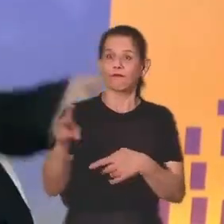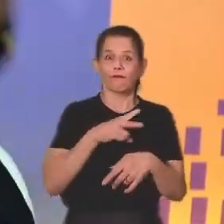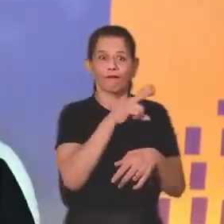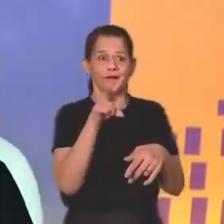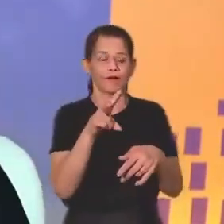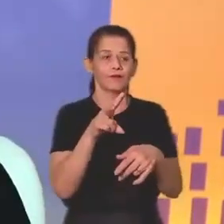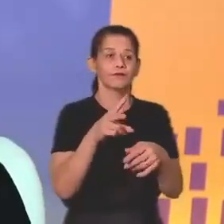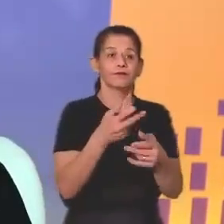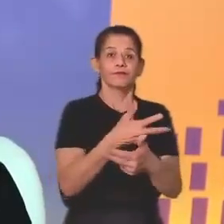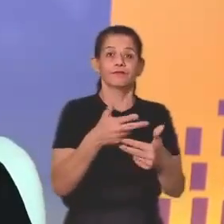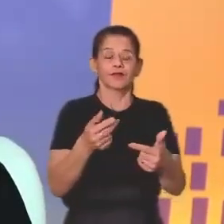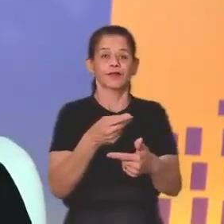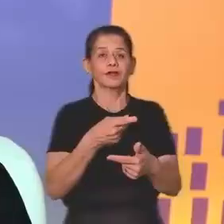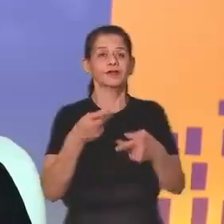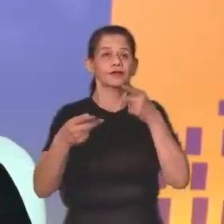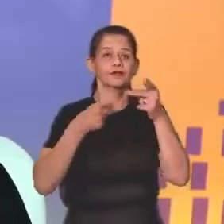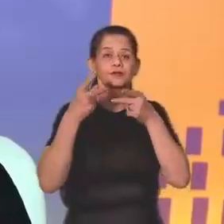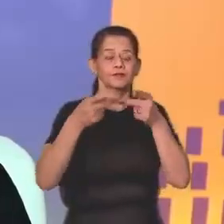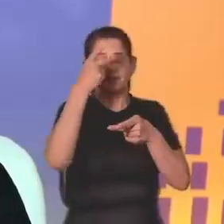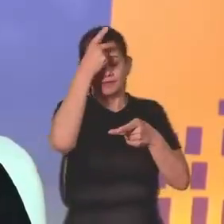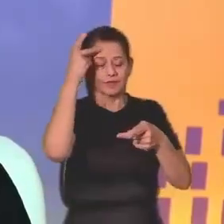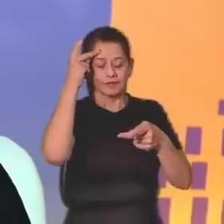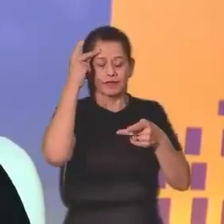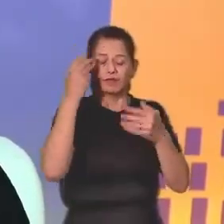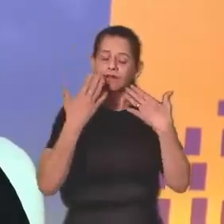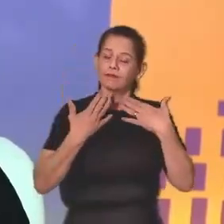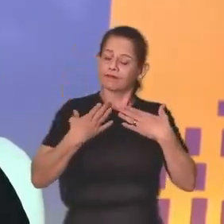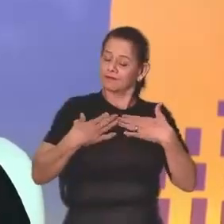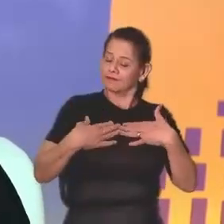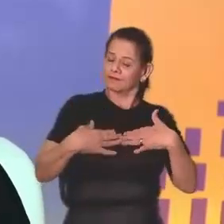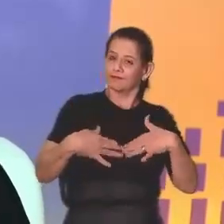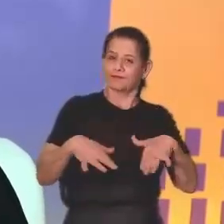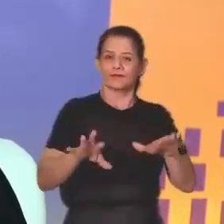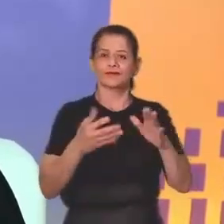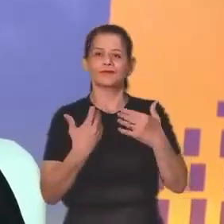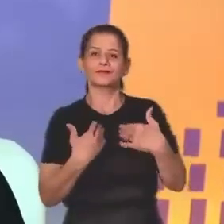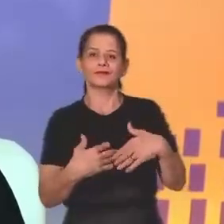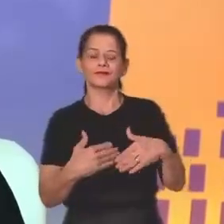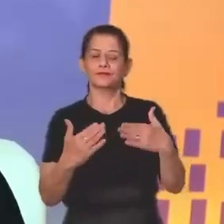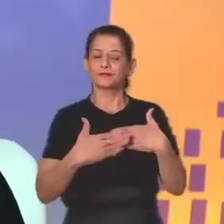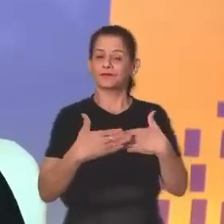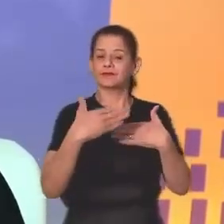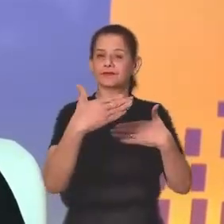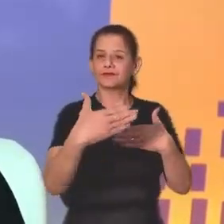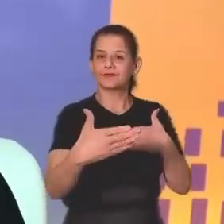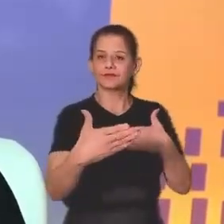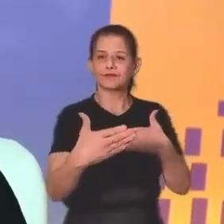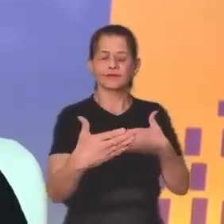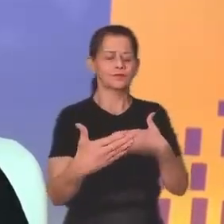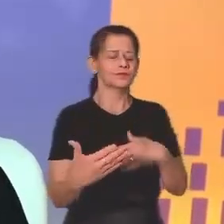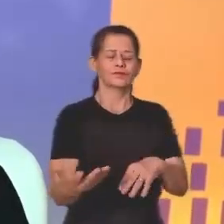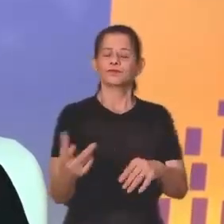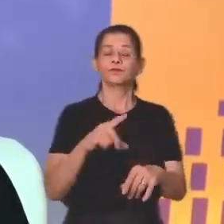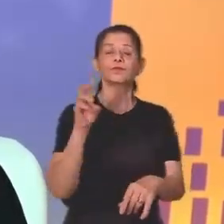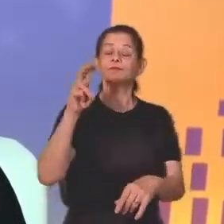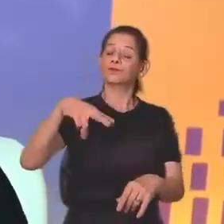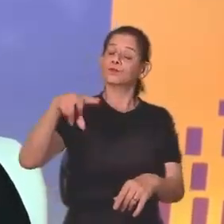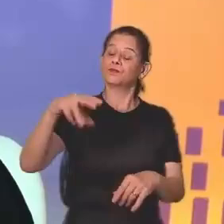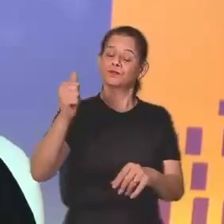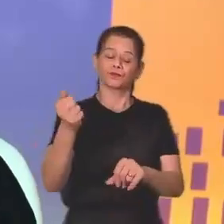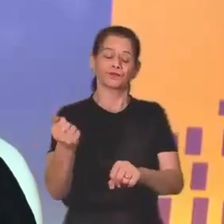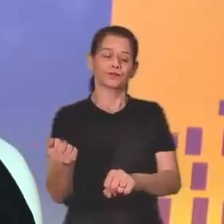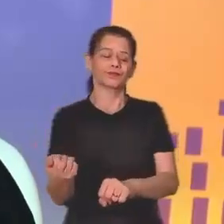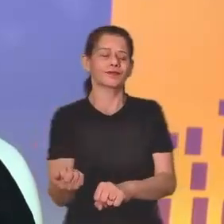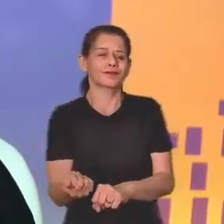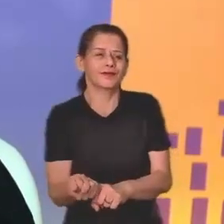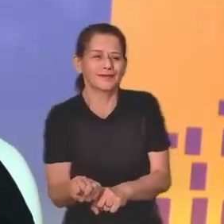né? Ontem, então, eu cheguei aqui, estava tranquilo, mas na hora que eu fiquei lá na frente, não, gente, eu nunca senti uma fraqueza